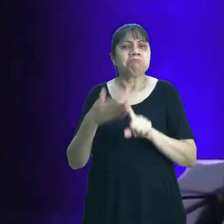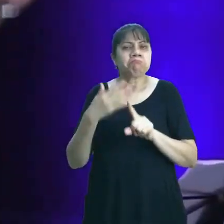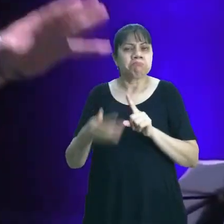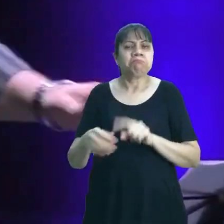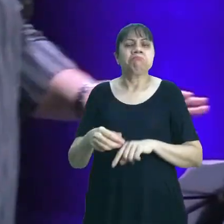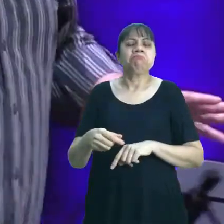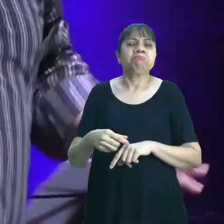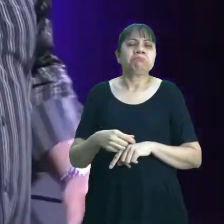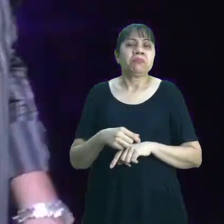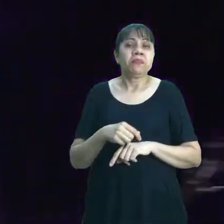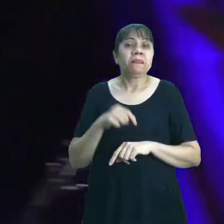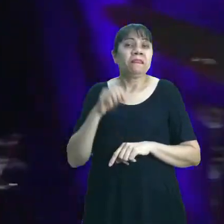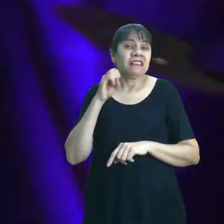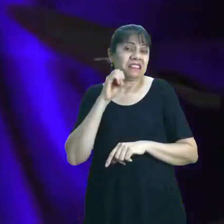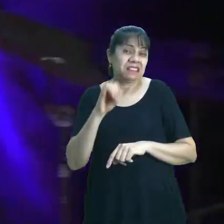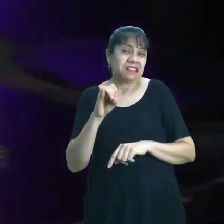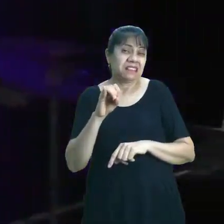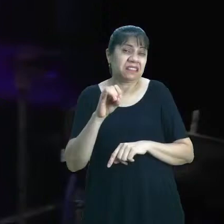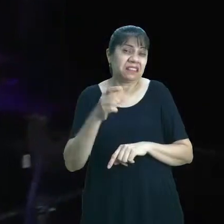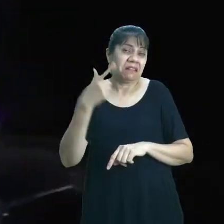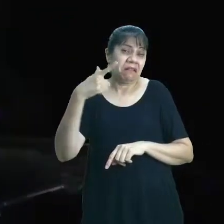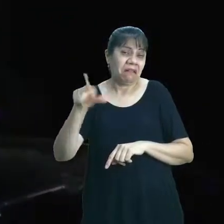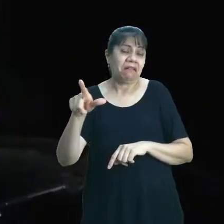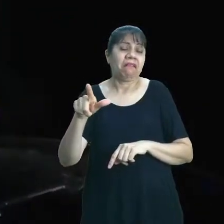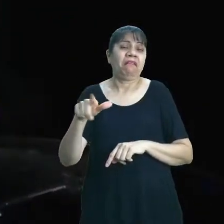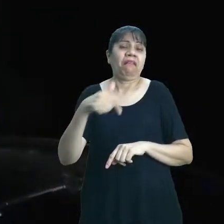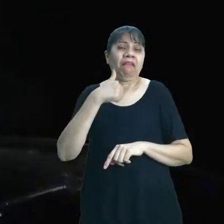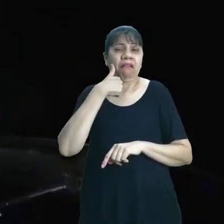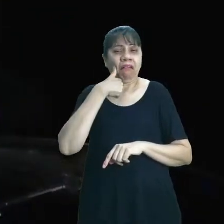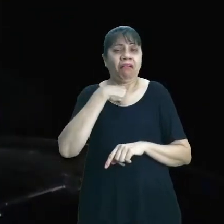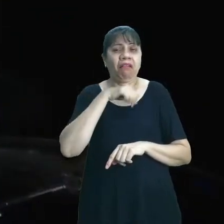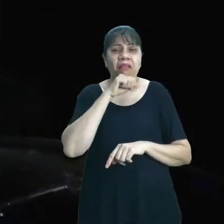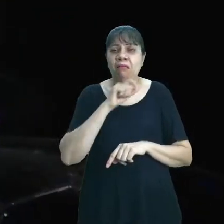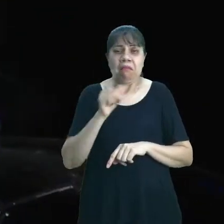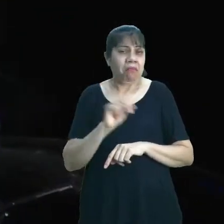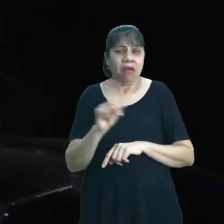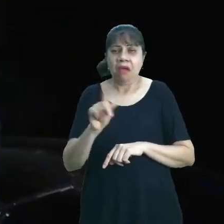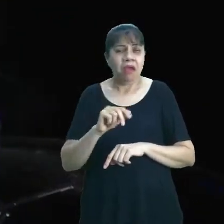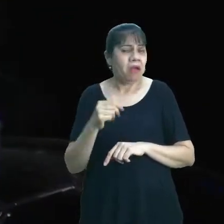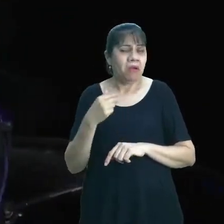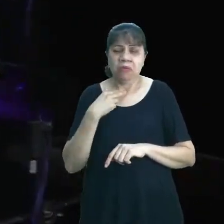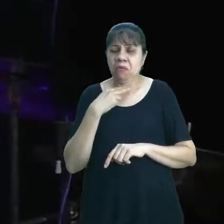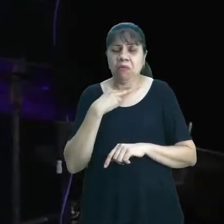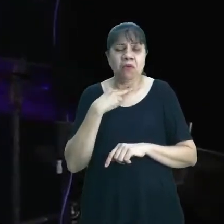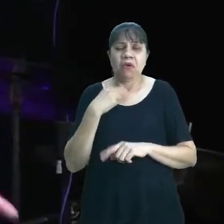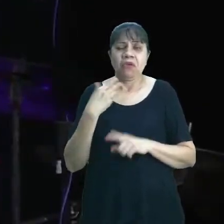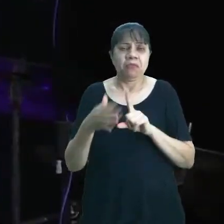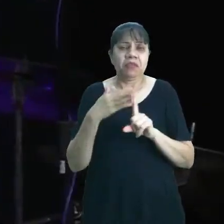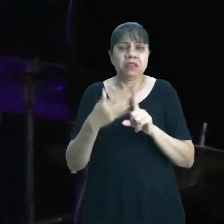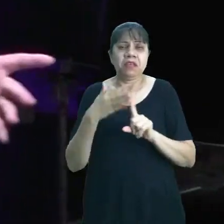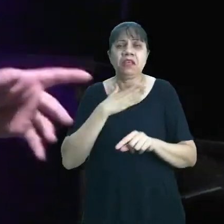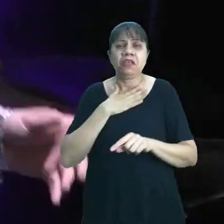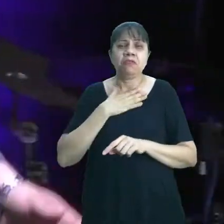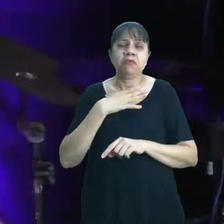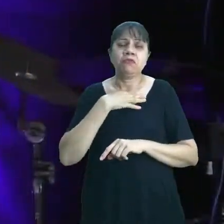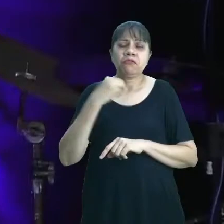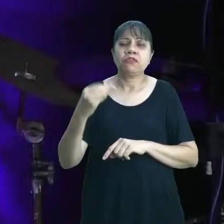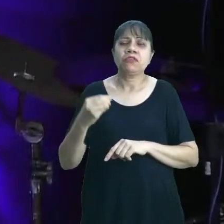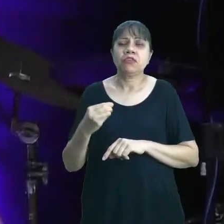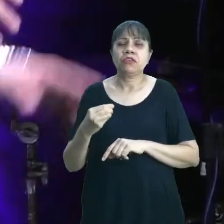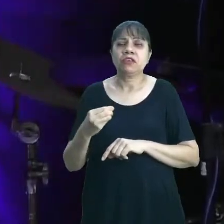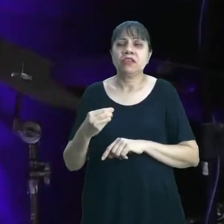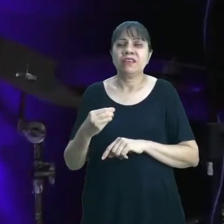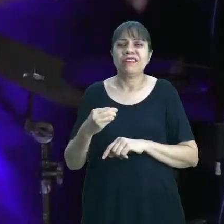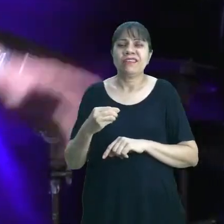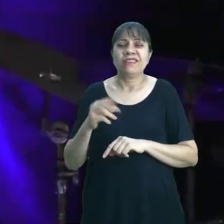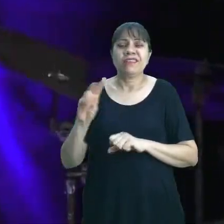Se fosse outra mãe: papai, o filho é meu, eu que bato. Depois não sabe por que o cara está